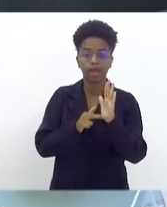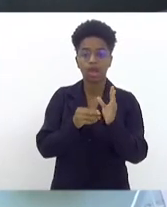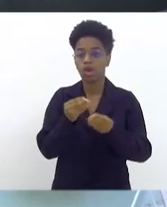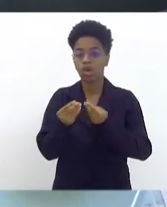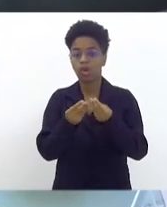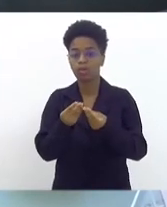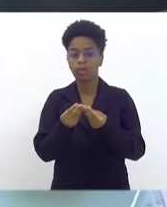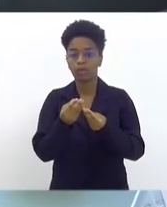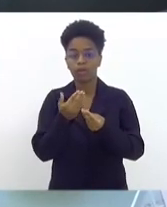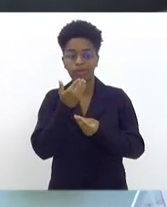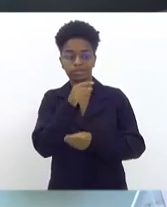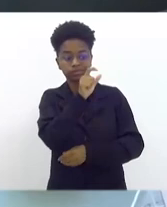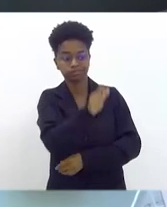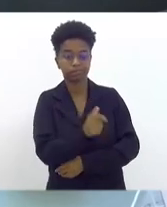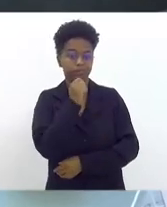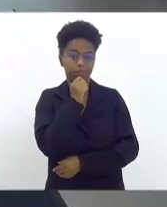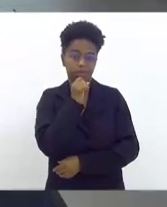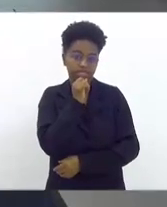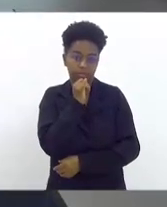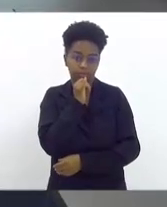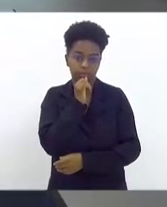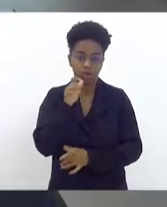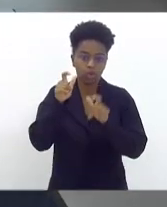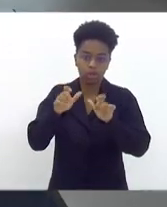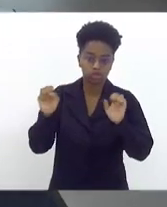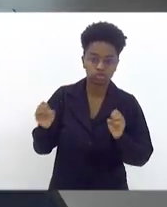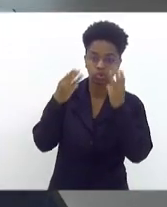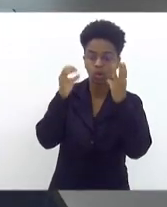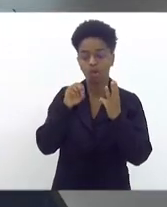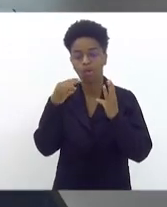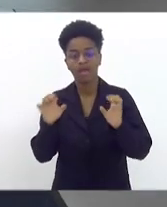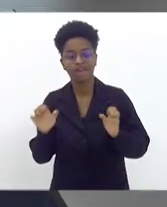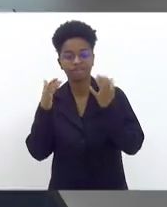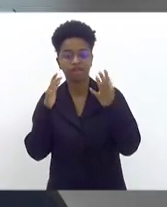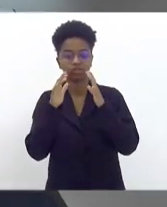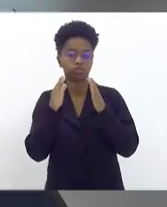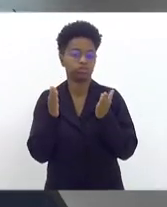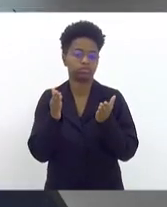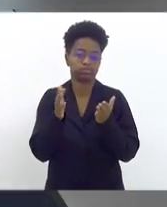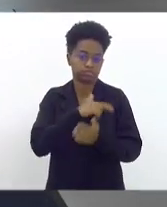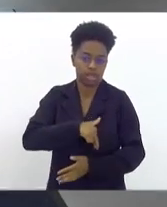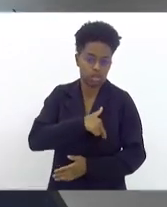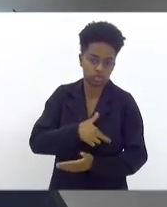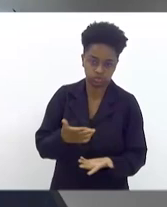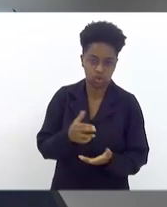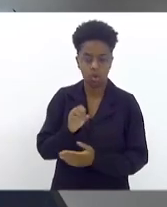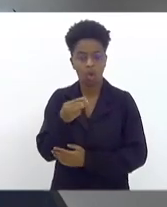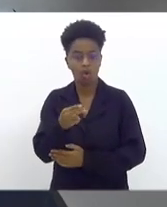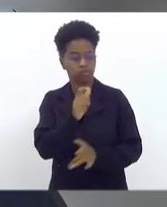dessas taxas? Por exemplo, as casas de shows, ou os eventos religiosos, ou, enfim, aqueles que fazem